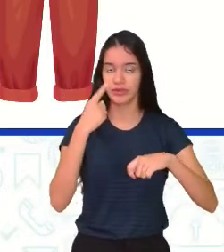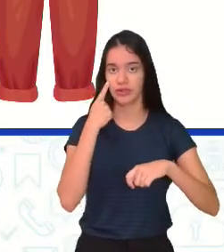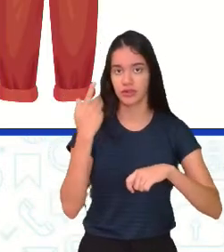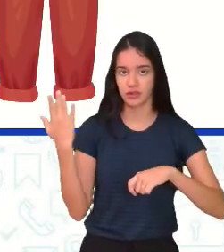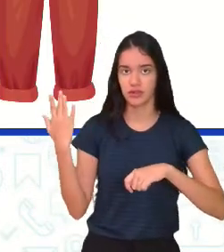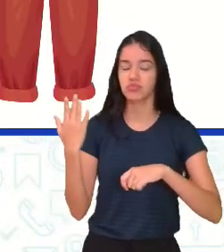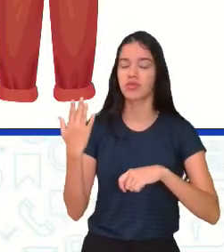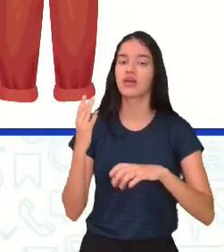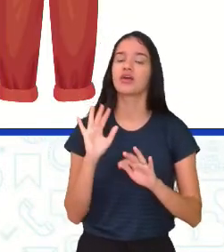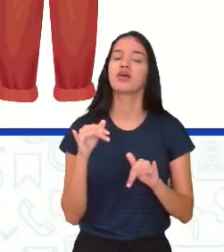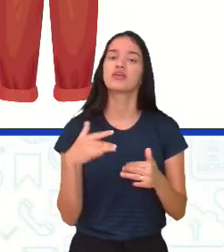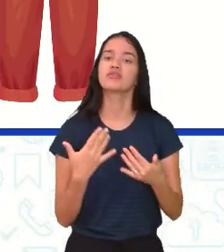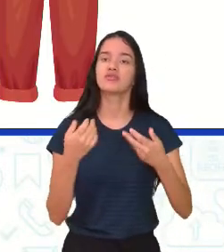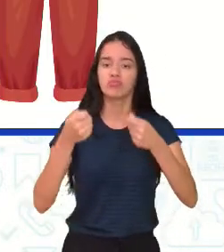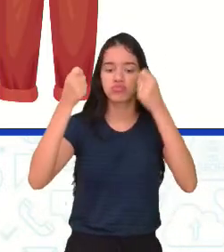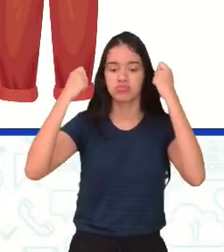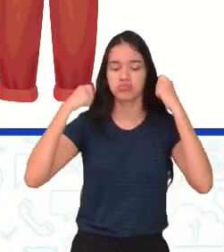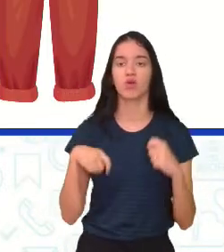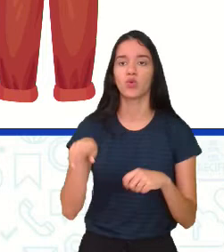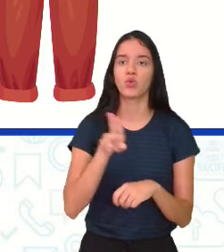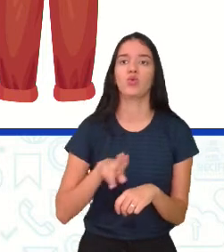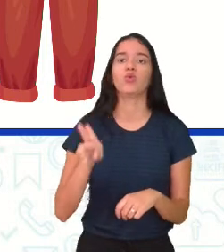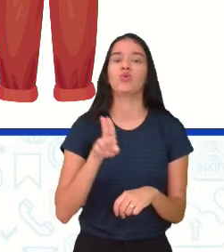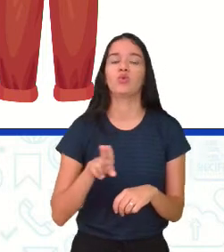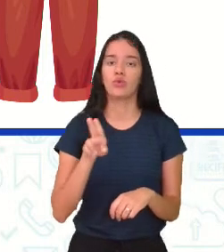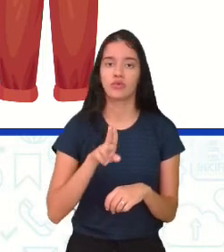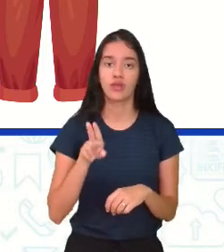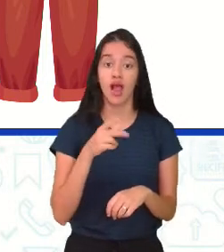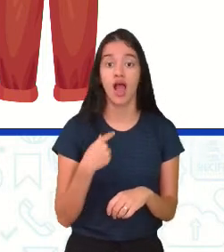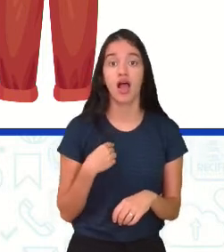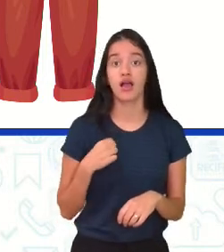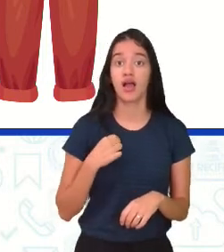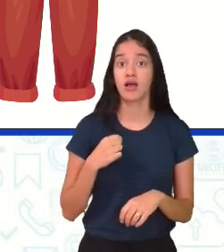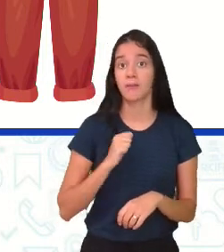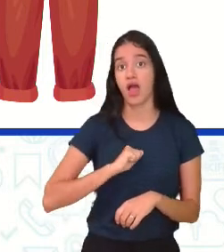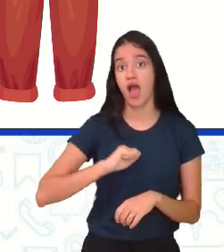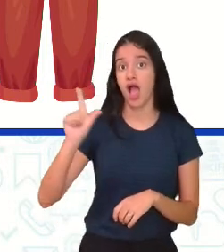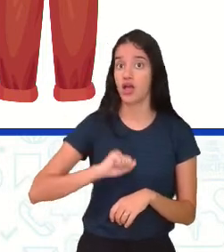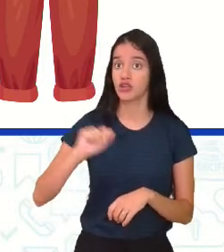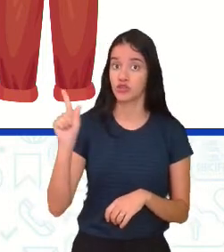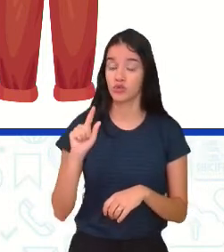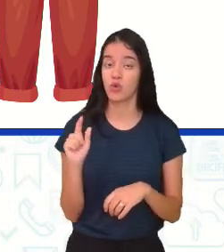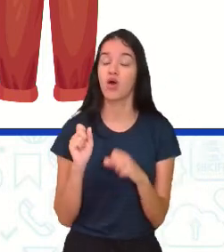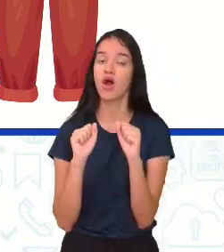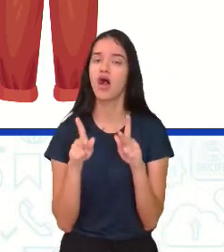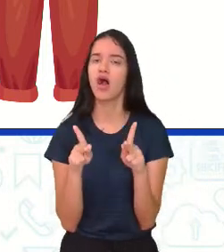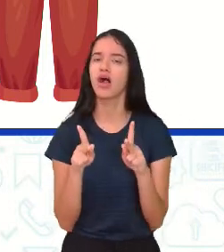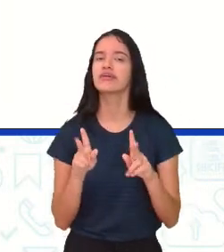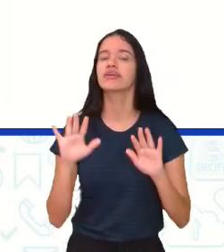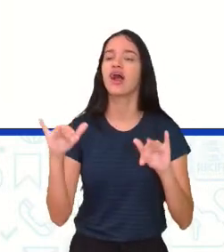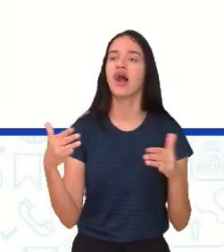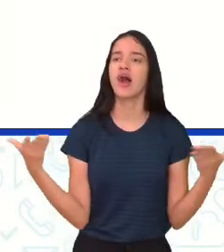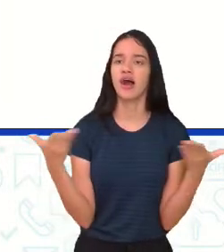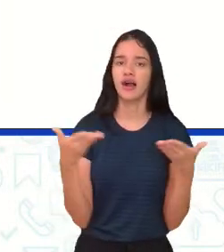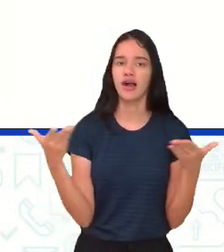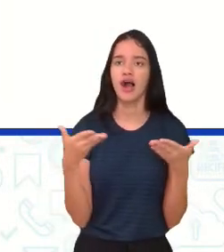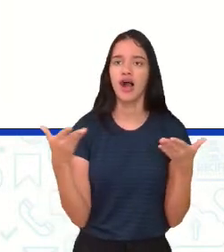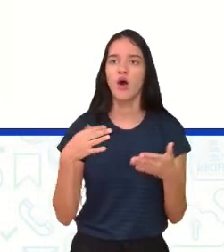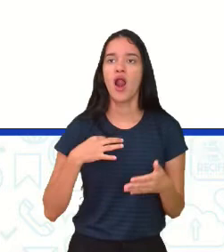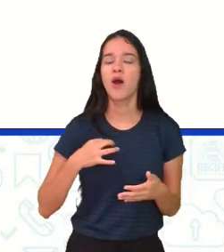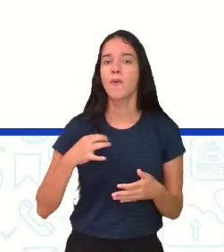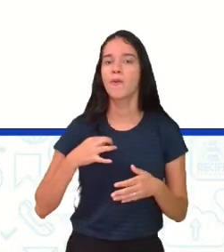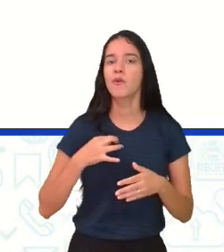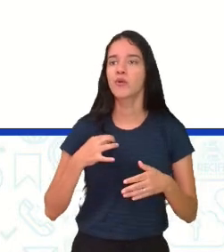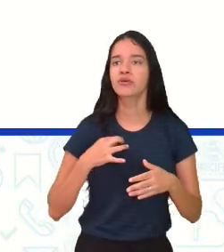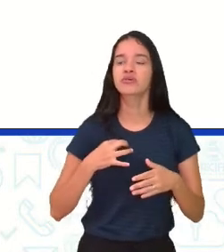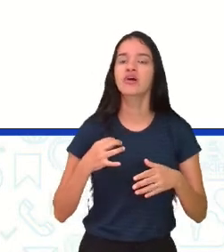aí de ela se vestir utilizando a blusa azul, tá? E aí a gente vai para a blusa verde.